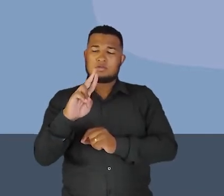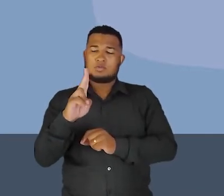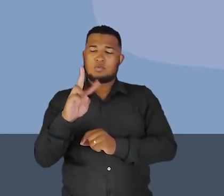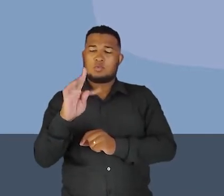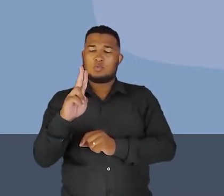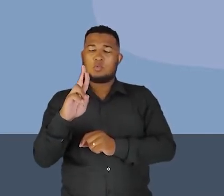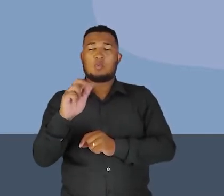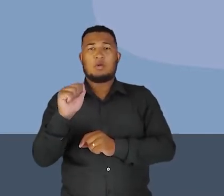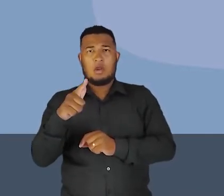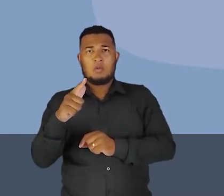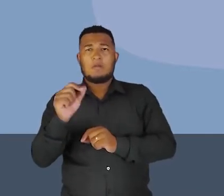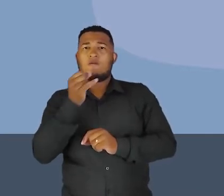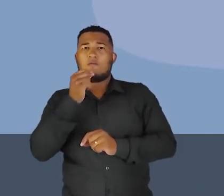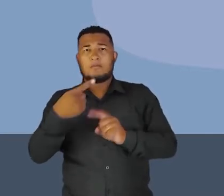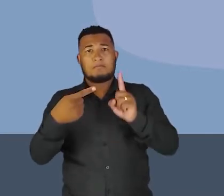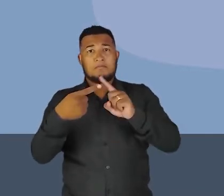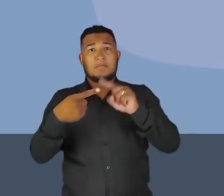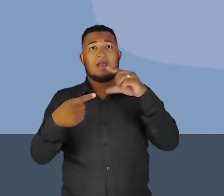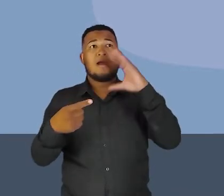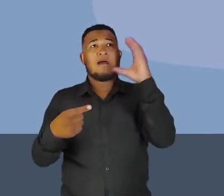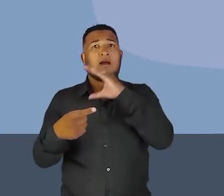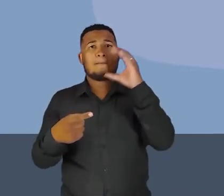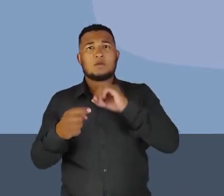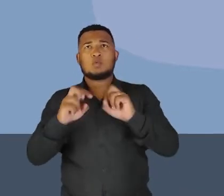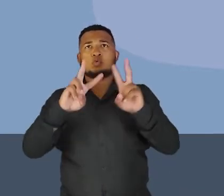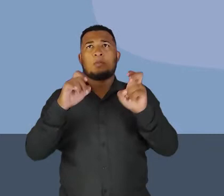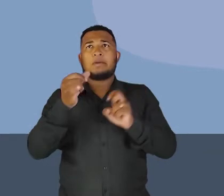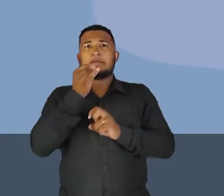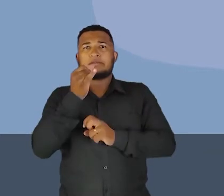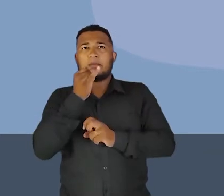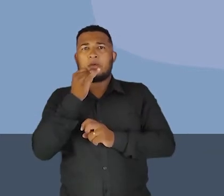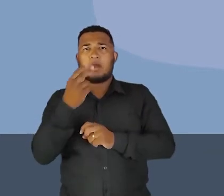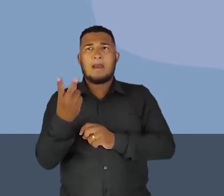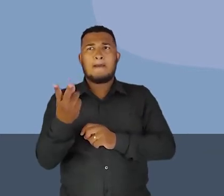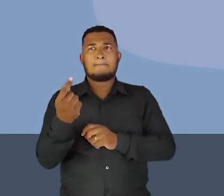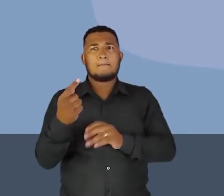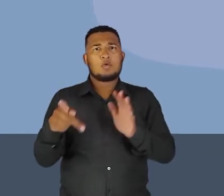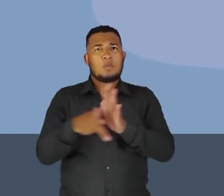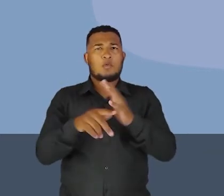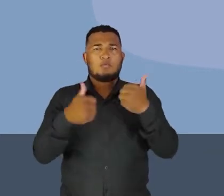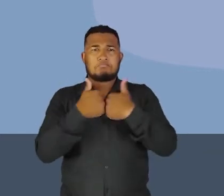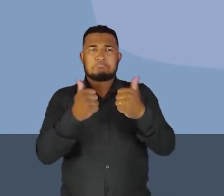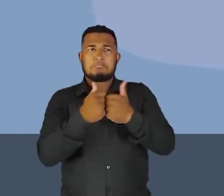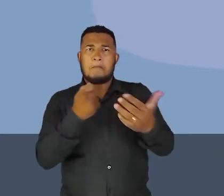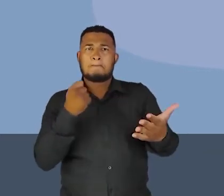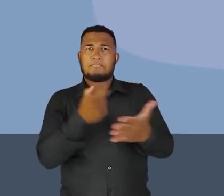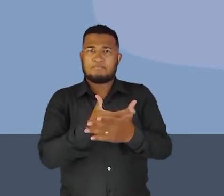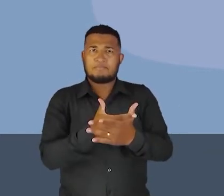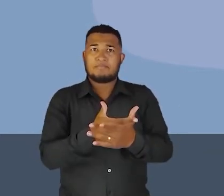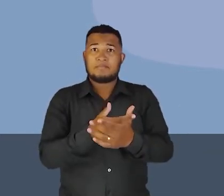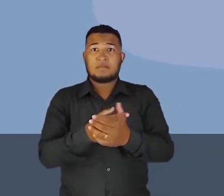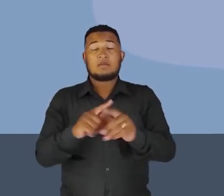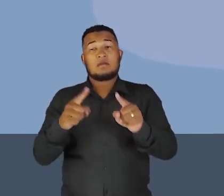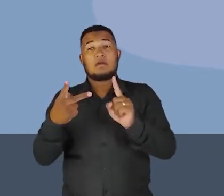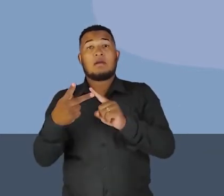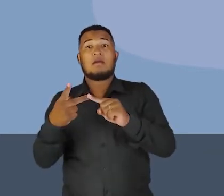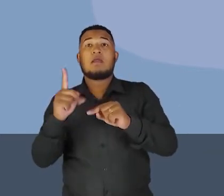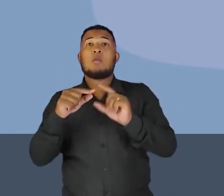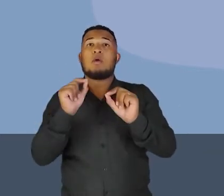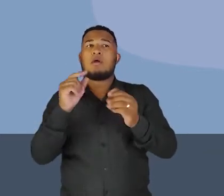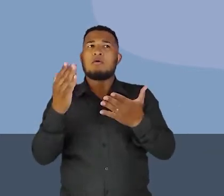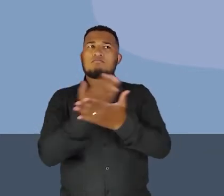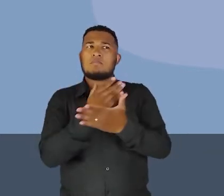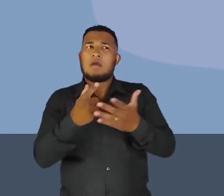tem curto prazo. Por exemplo, as manifestações sobre o preço da passagem. O estrutural é um movimento que quer conquistar coisas a longo prazo. Né? Por